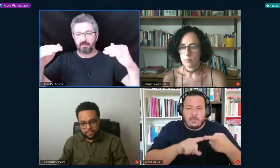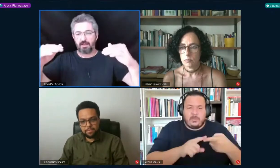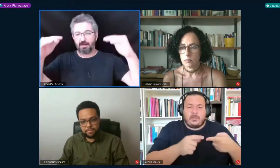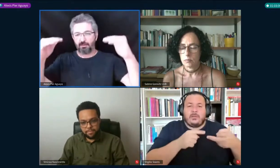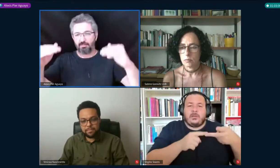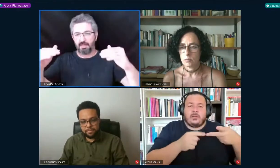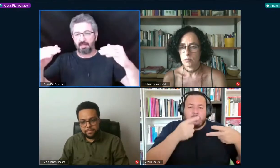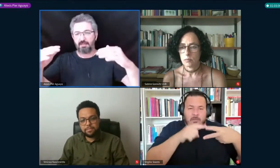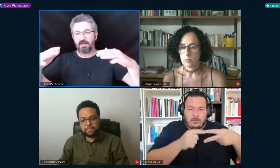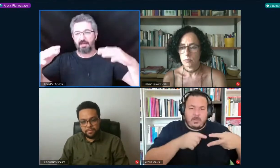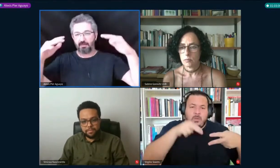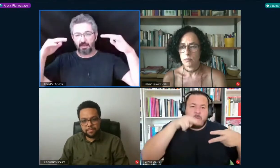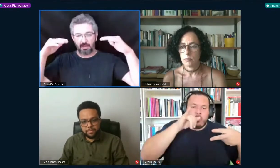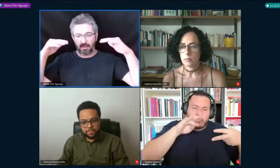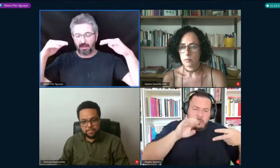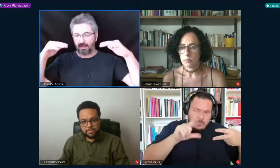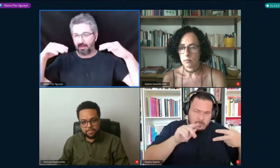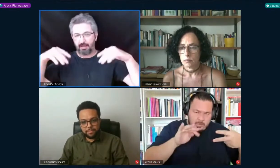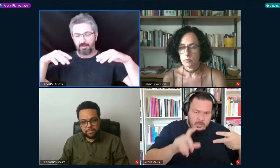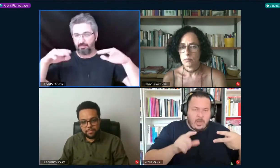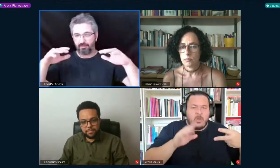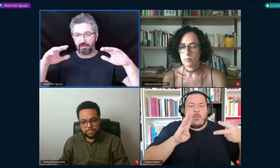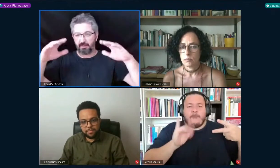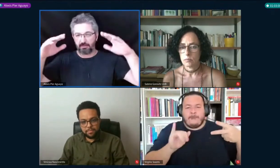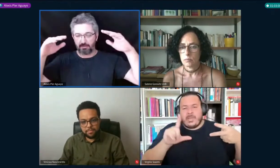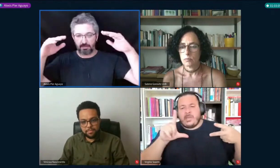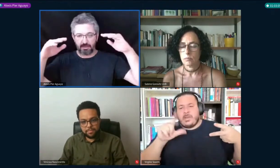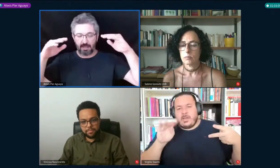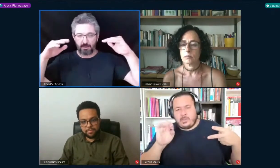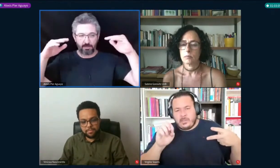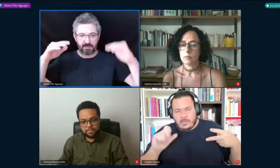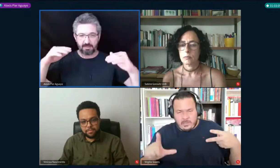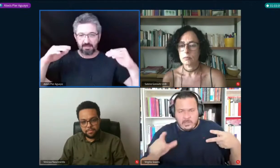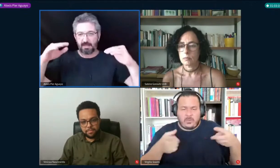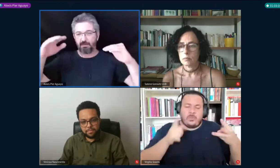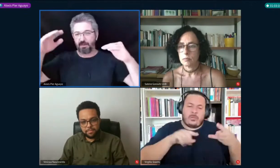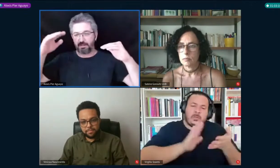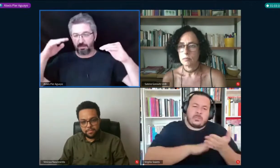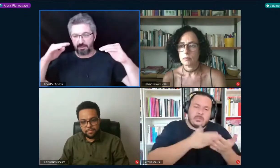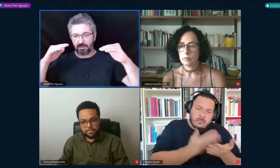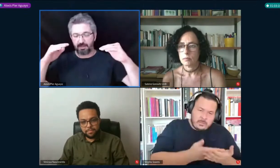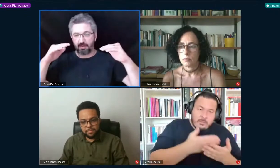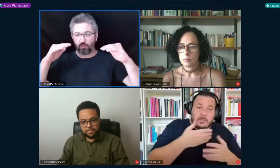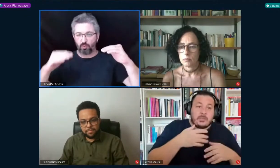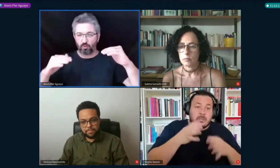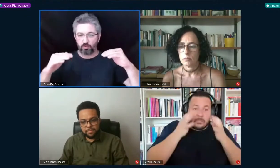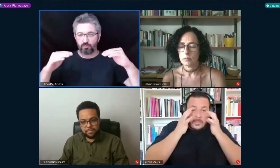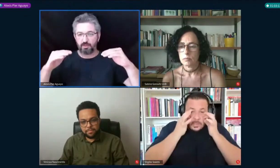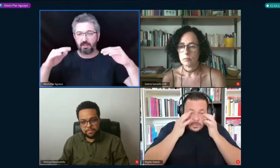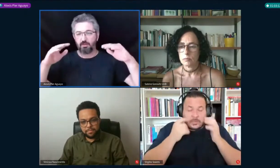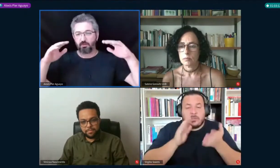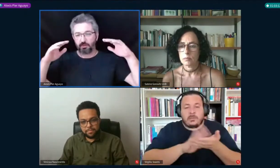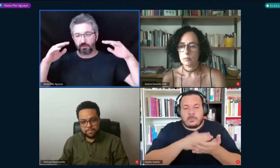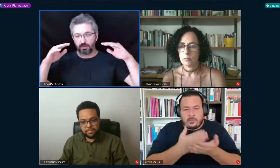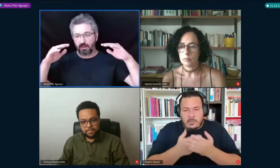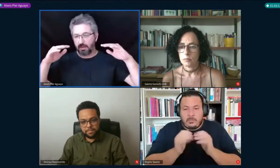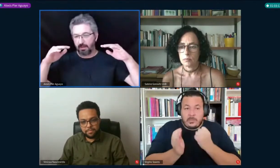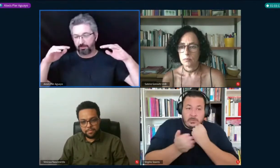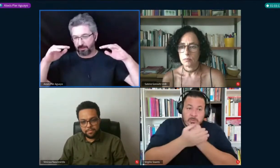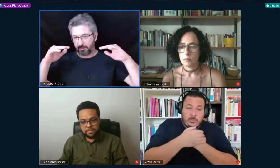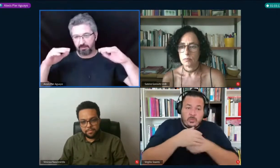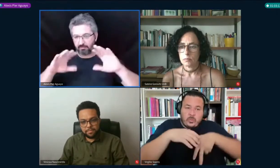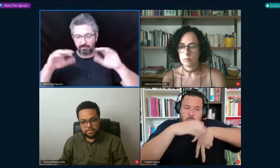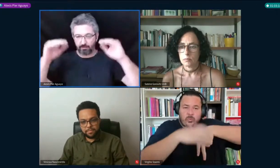one, unilateral, bilateral, enfim, intérprete presencial, intérprete que está oculto do